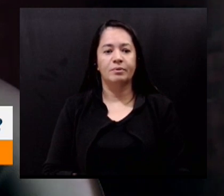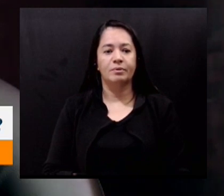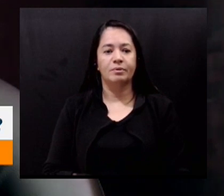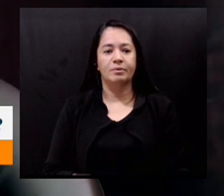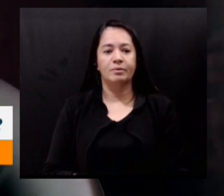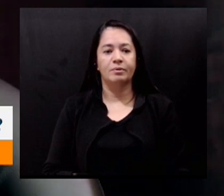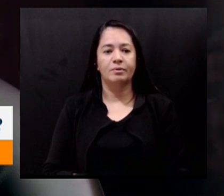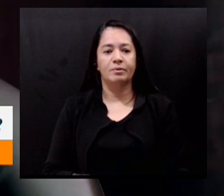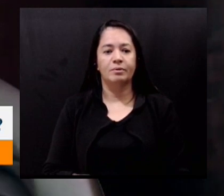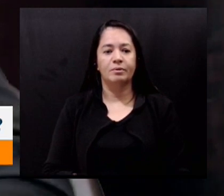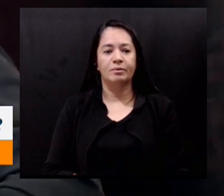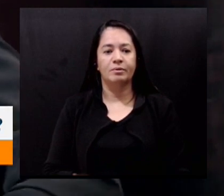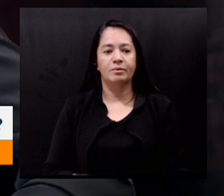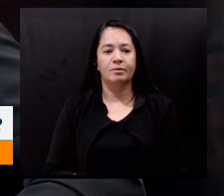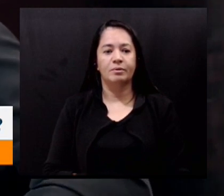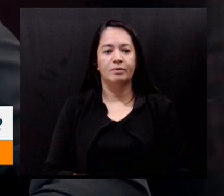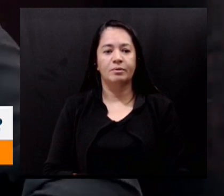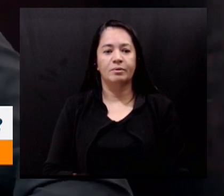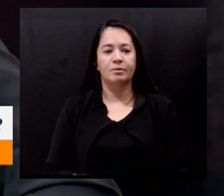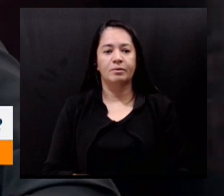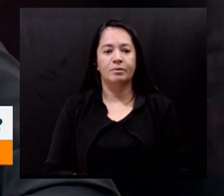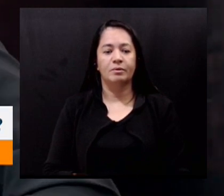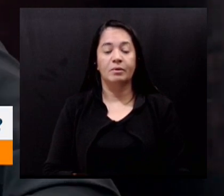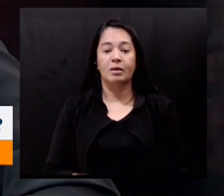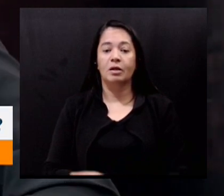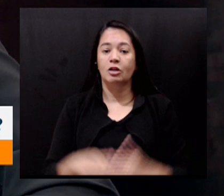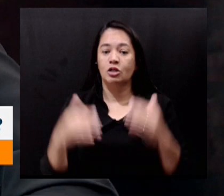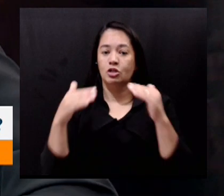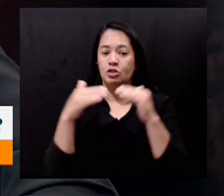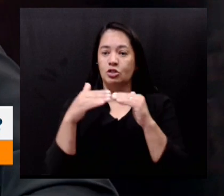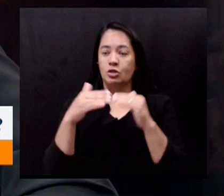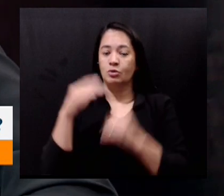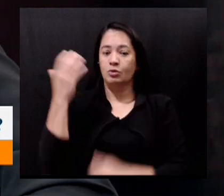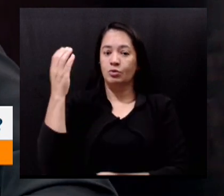para a ciência do comportamento,